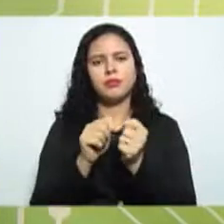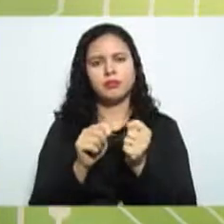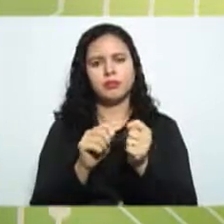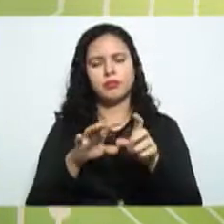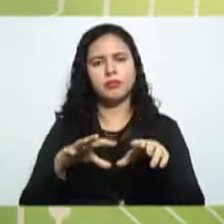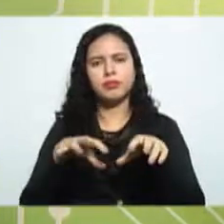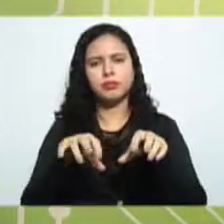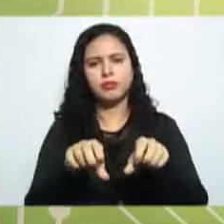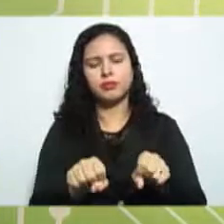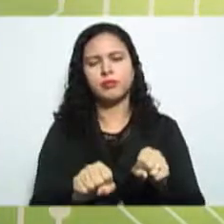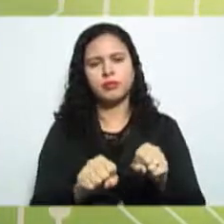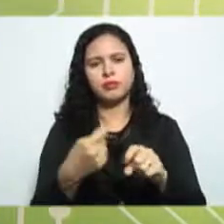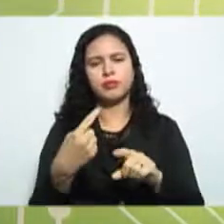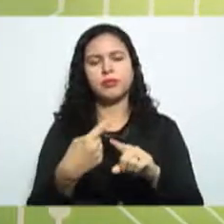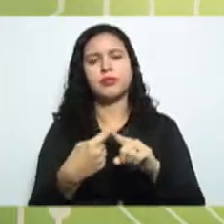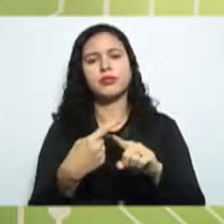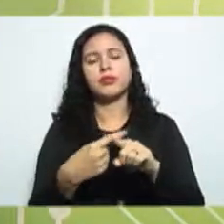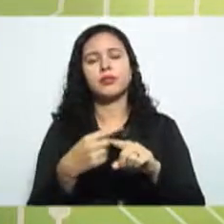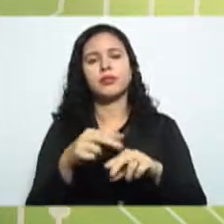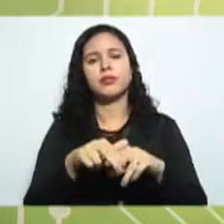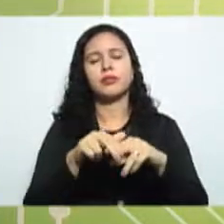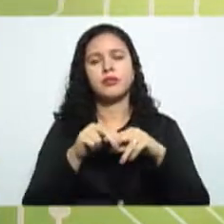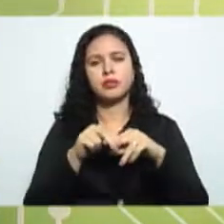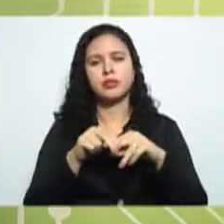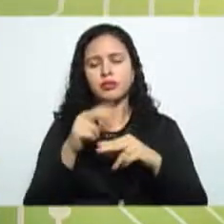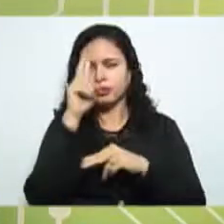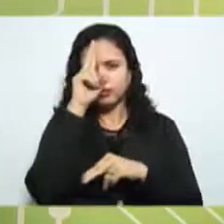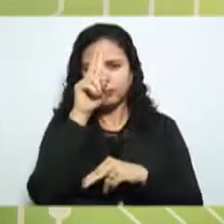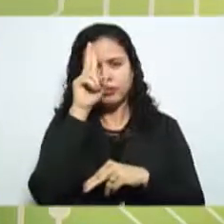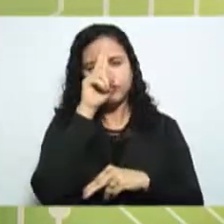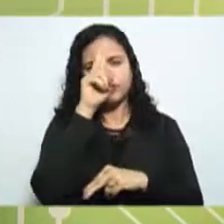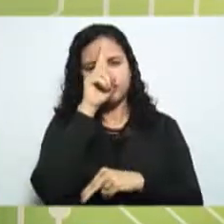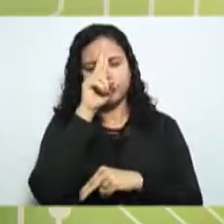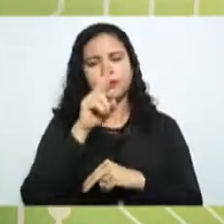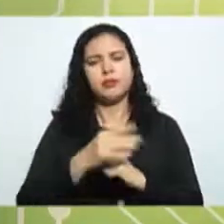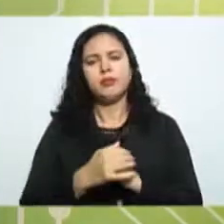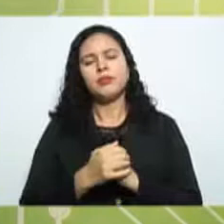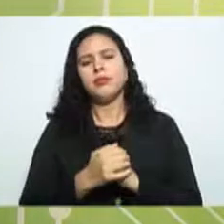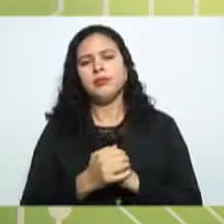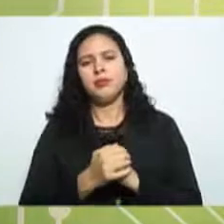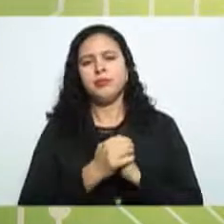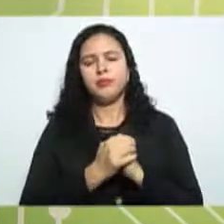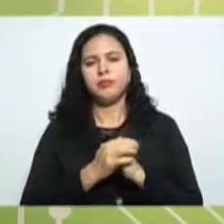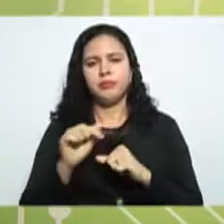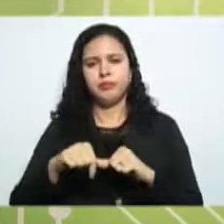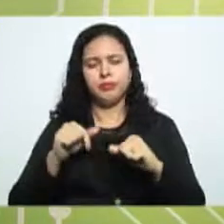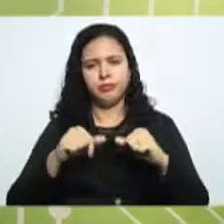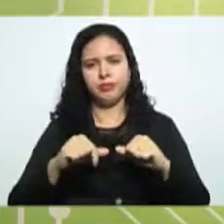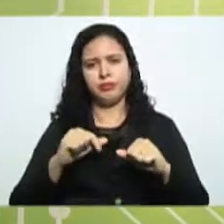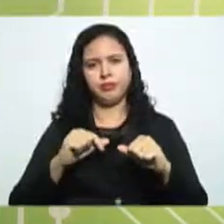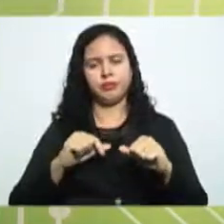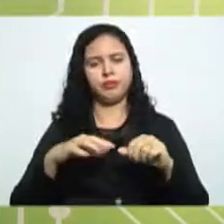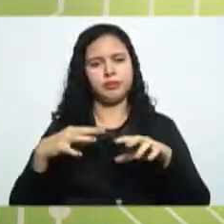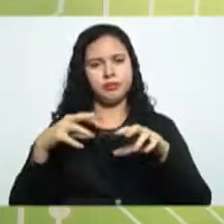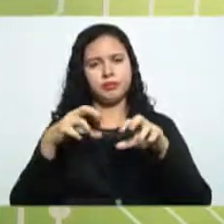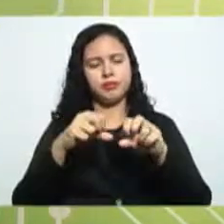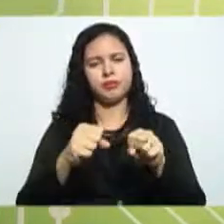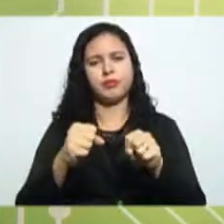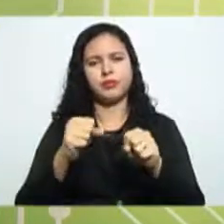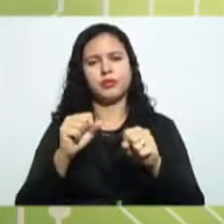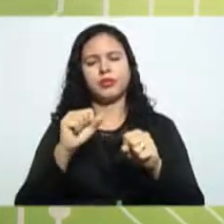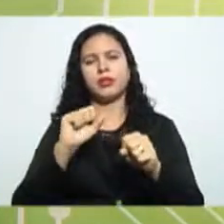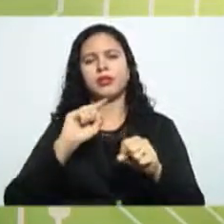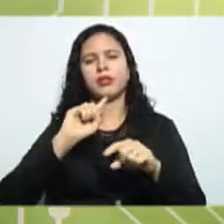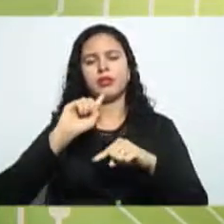ocupação territorial por causa da nossa história, nós somos uma região que foi ocupada muito depois de outras partes do